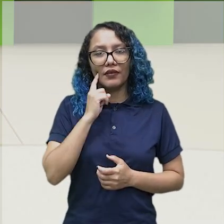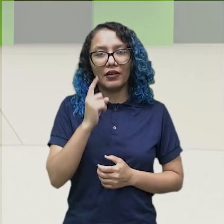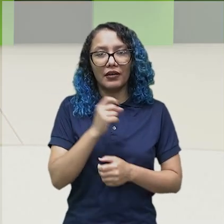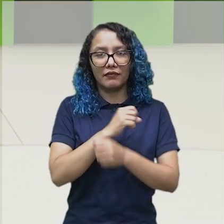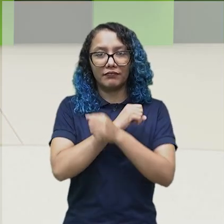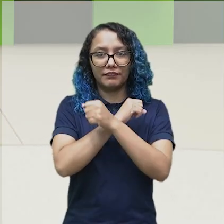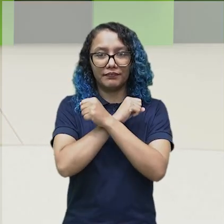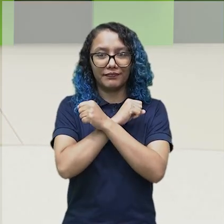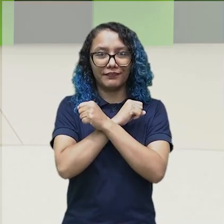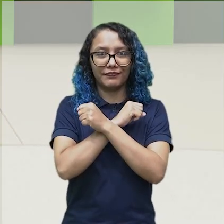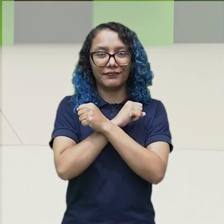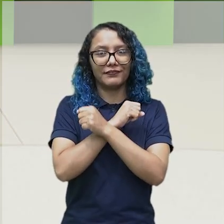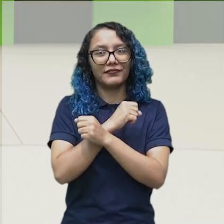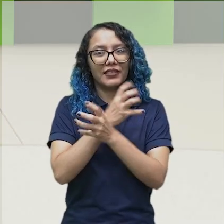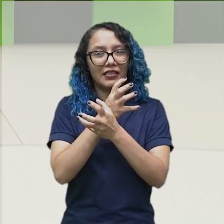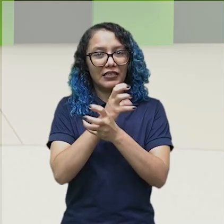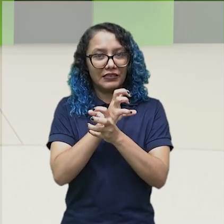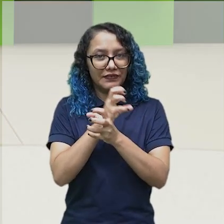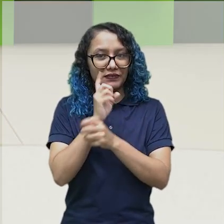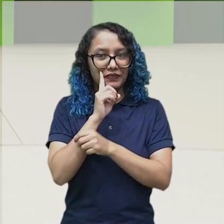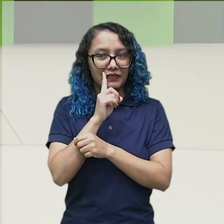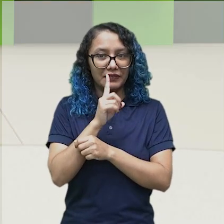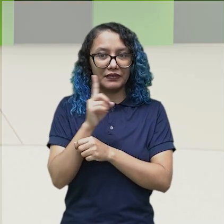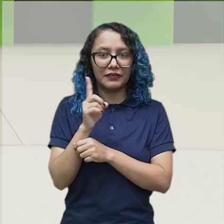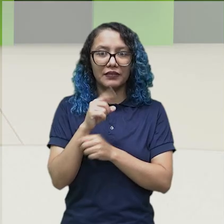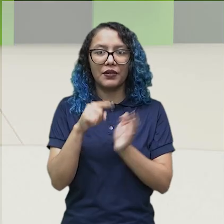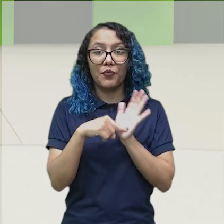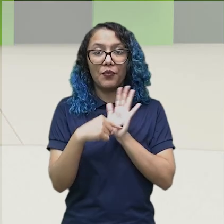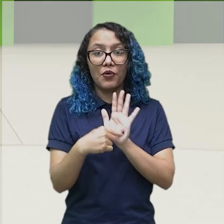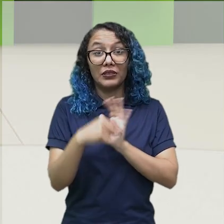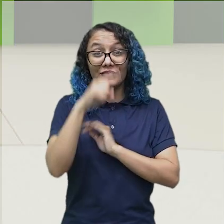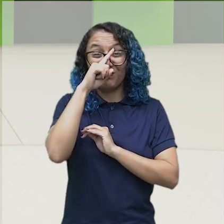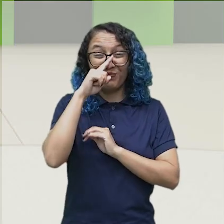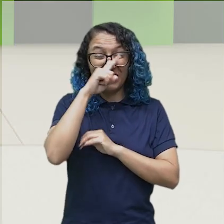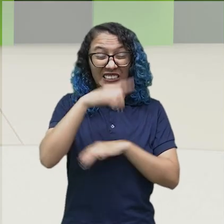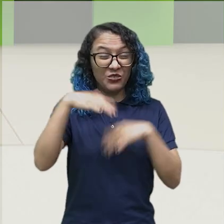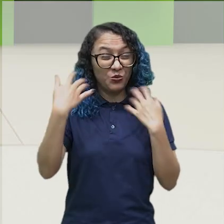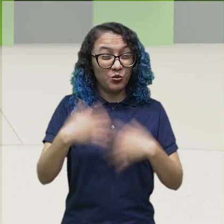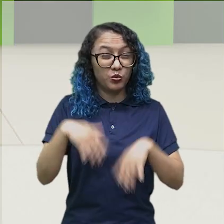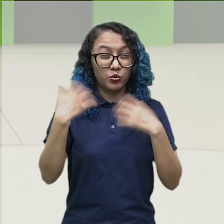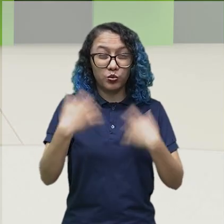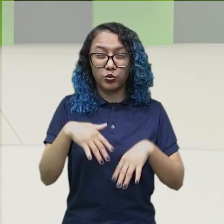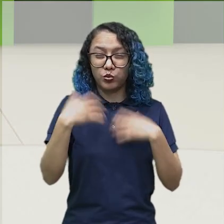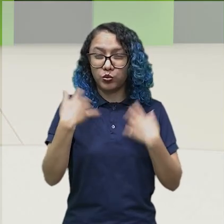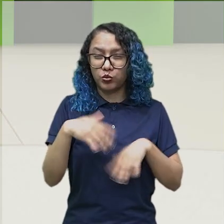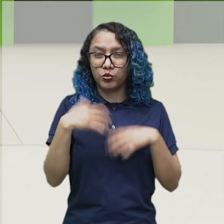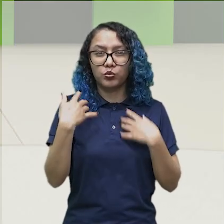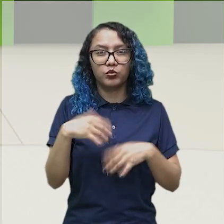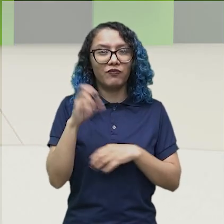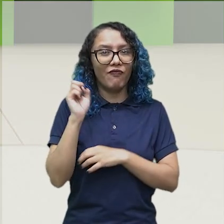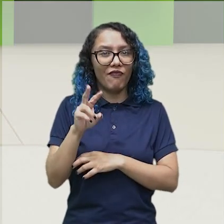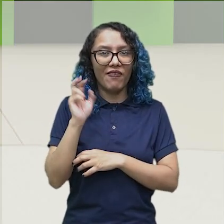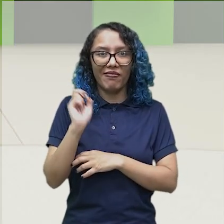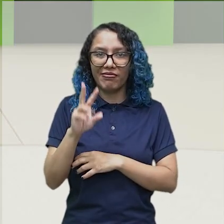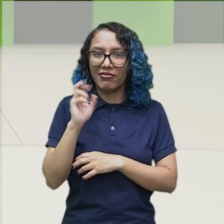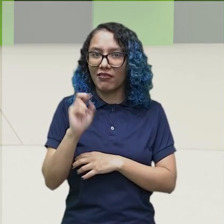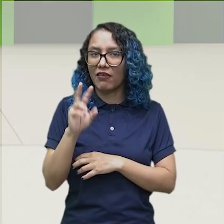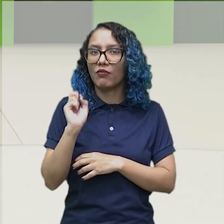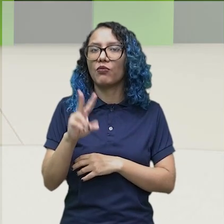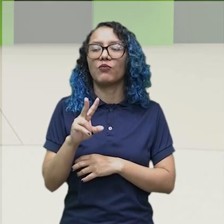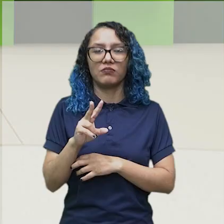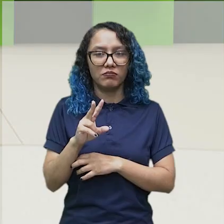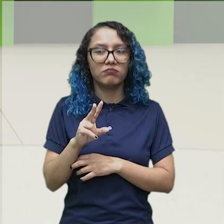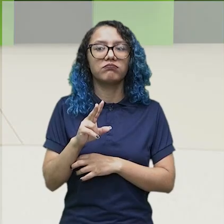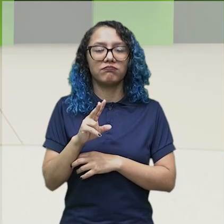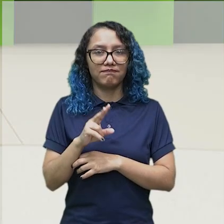famosinha, né, ele indica toxicidade aguda severa. Então, é um tipo de produto,